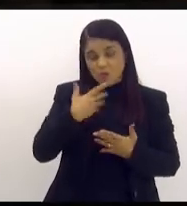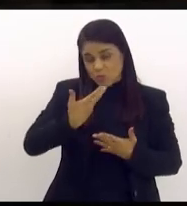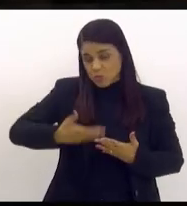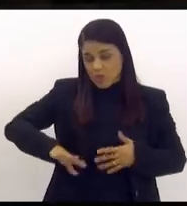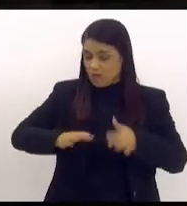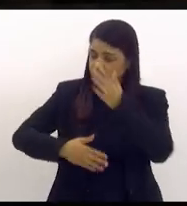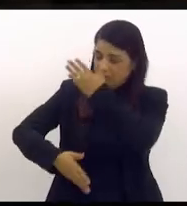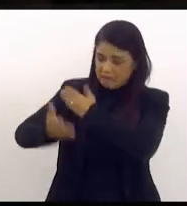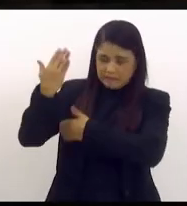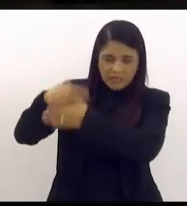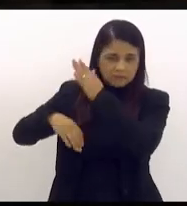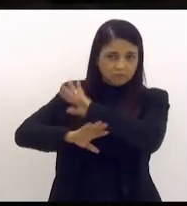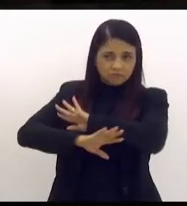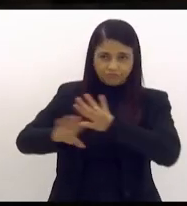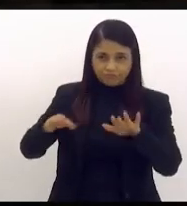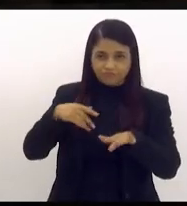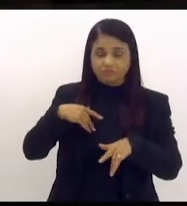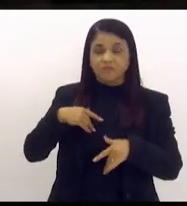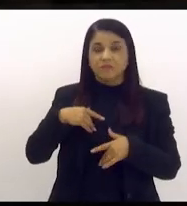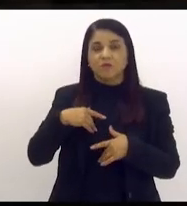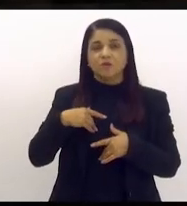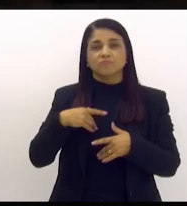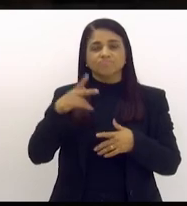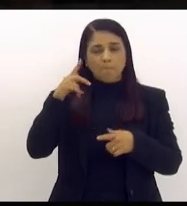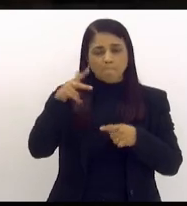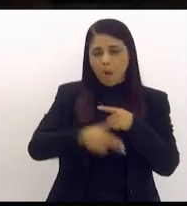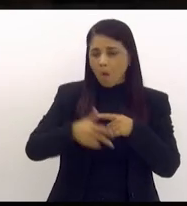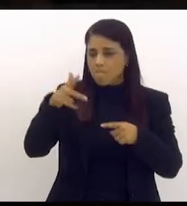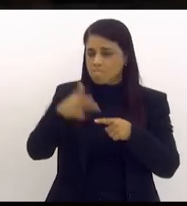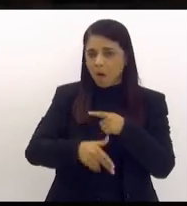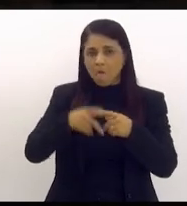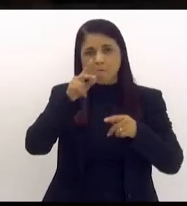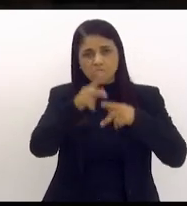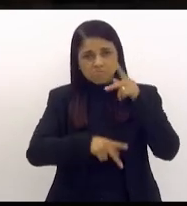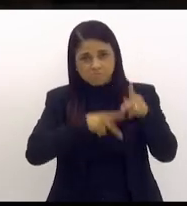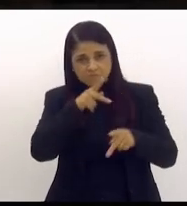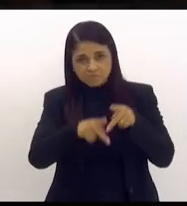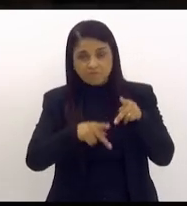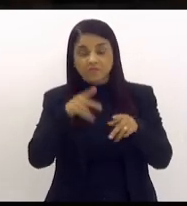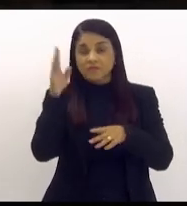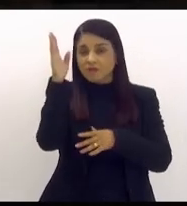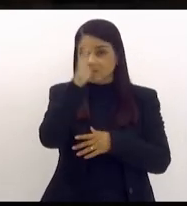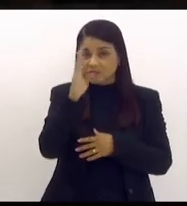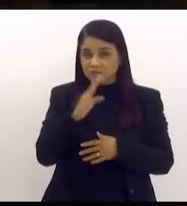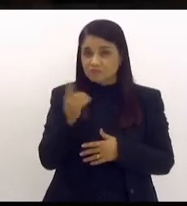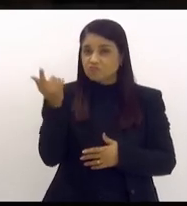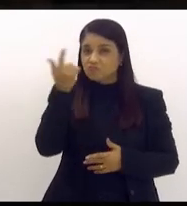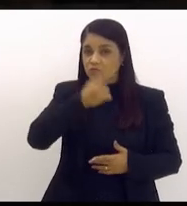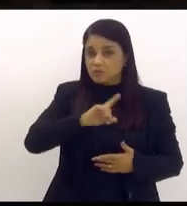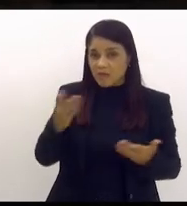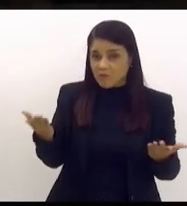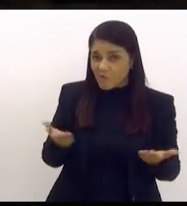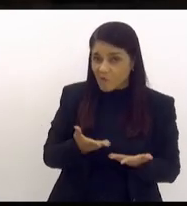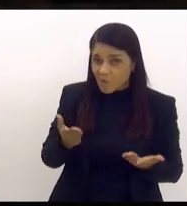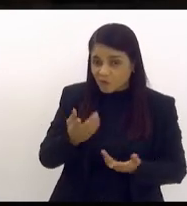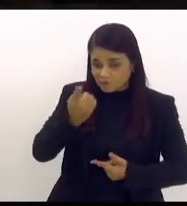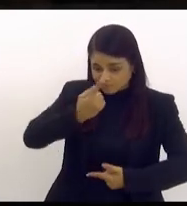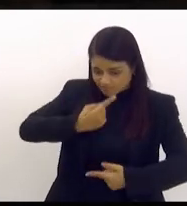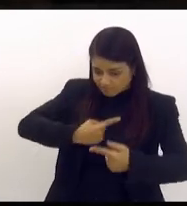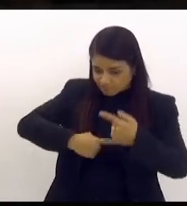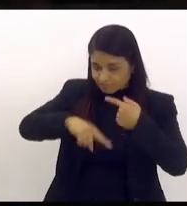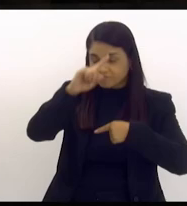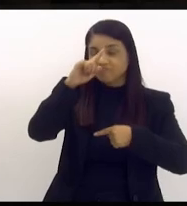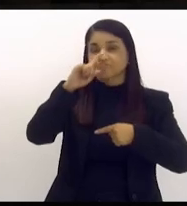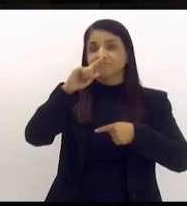passou né com todo tipo de boicote ao povo brasileiro e ao Brasil a gente consegue hoje sim E eu quero